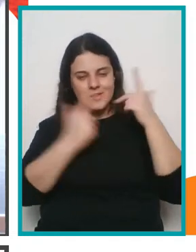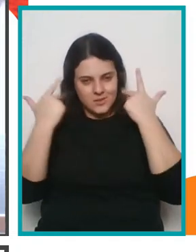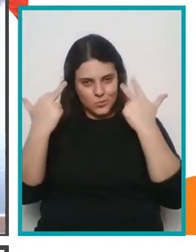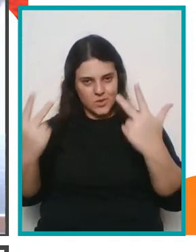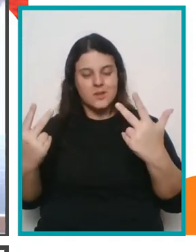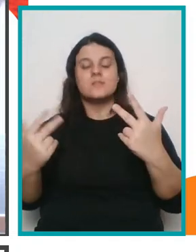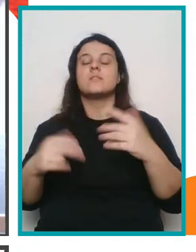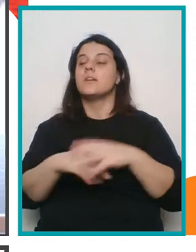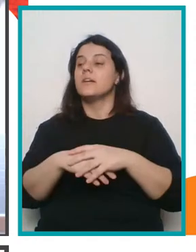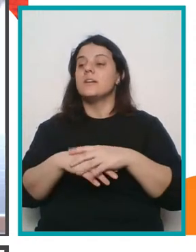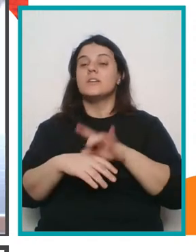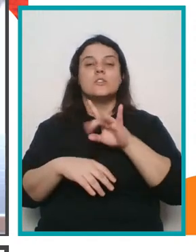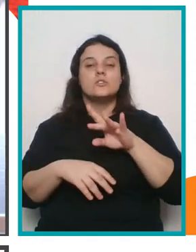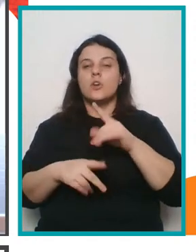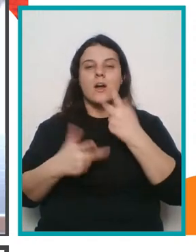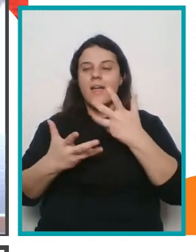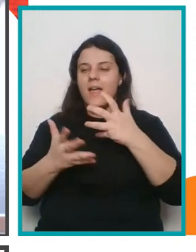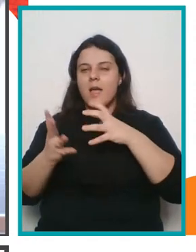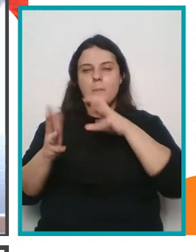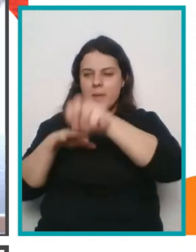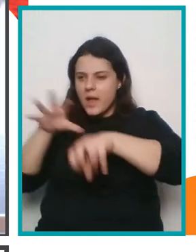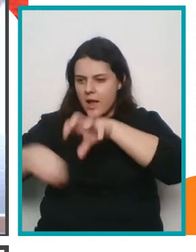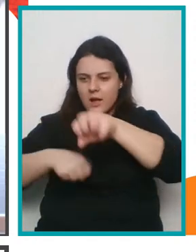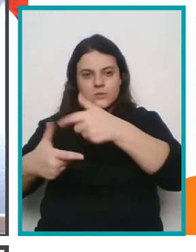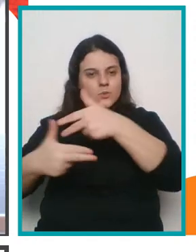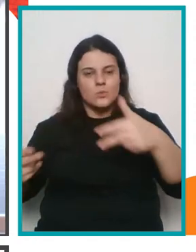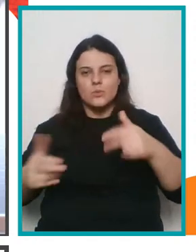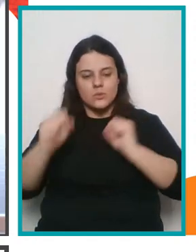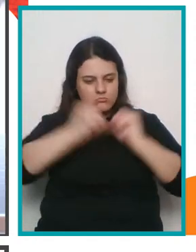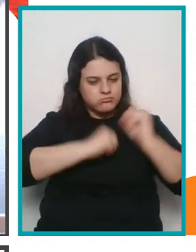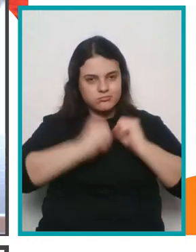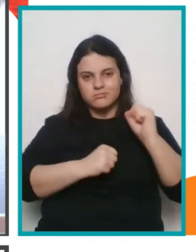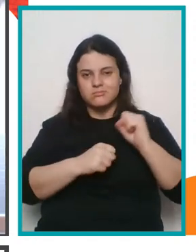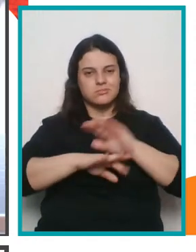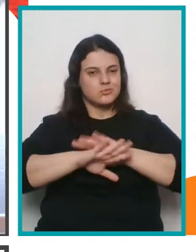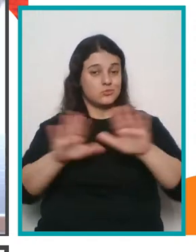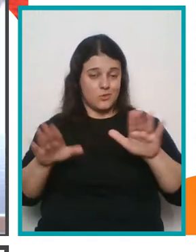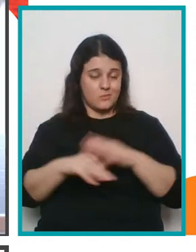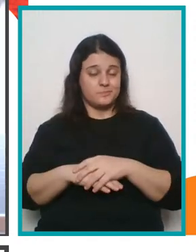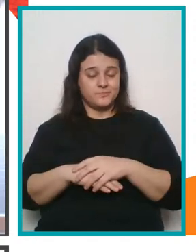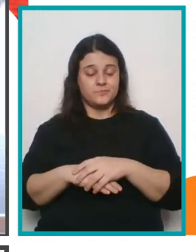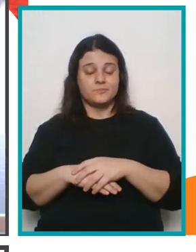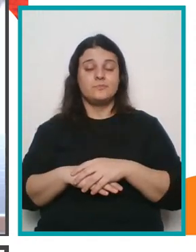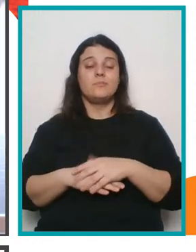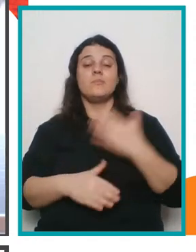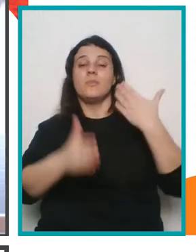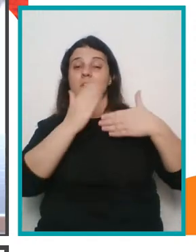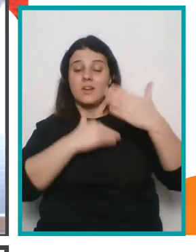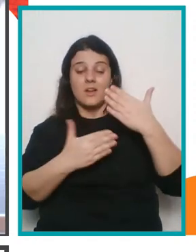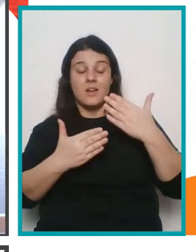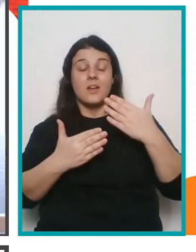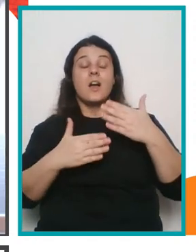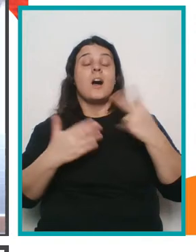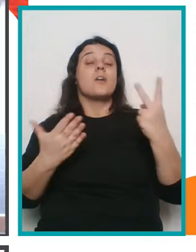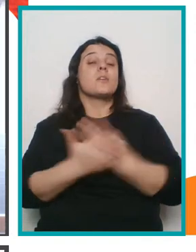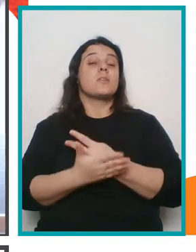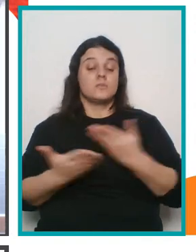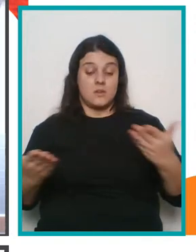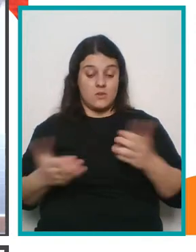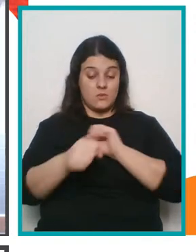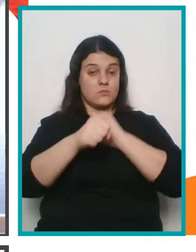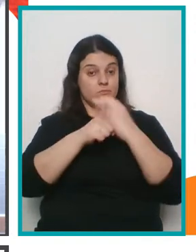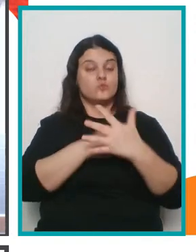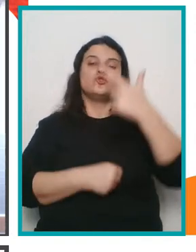novamente o negacionismo aparecendo, muito grave para essa deslegitimação da ciência.